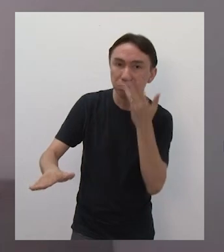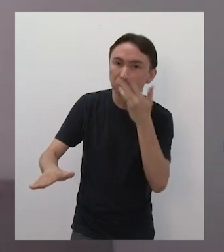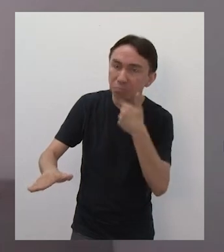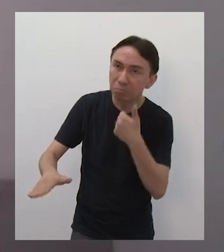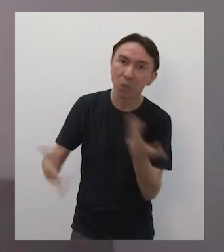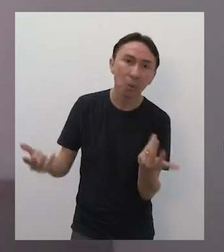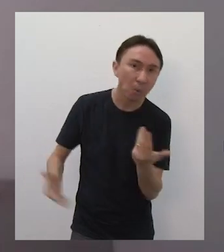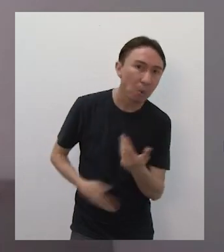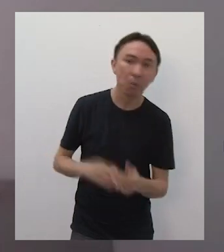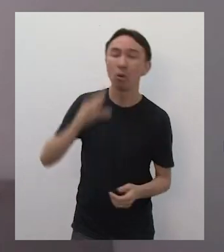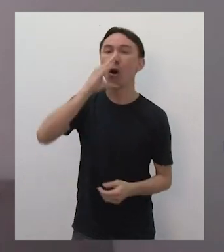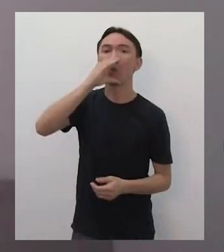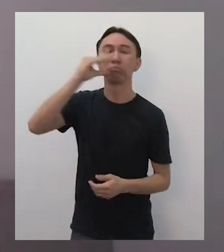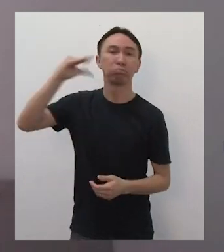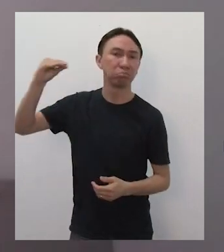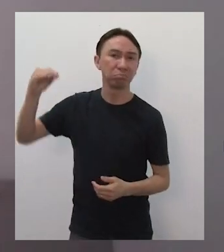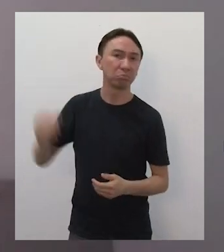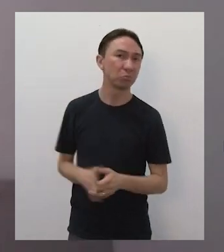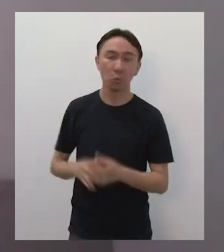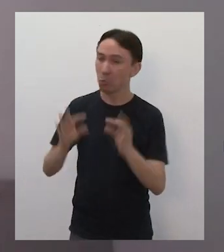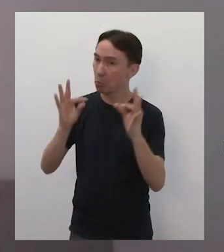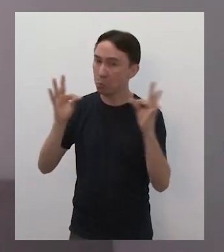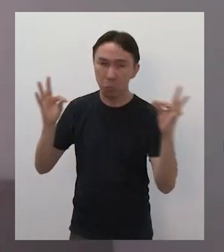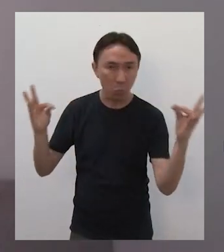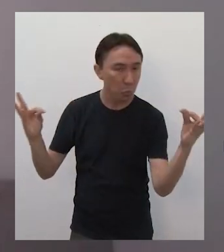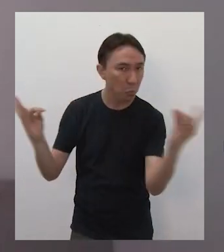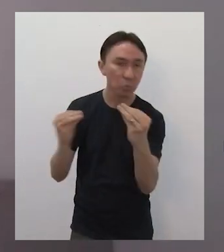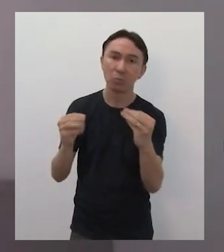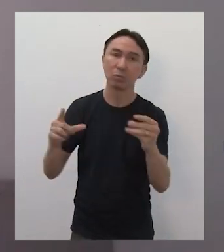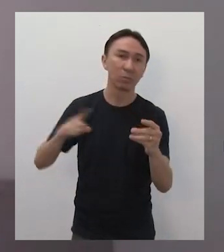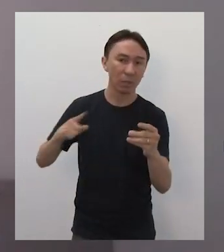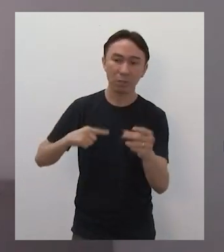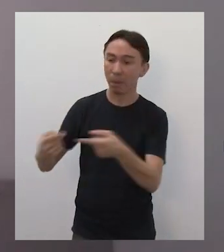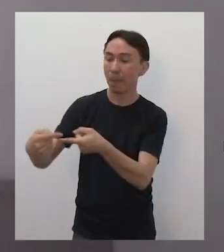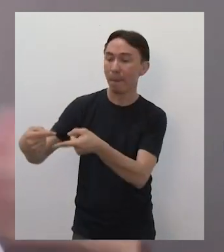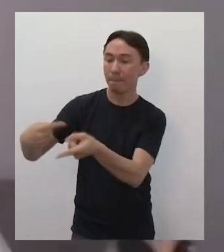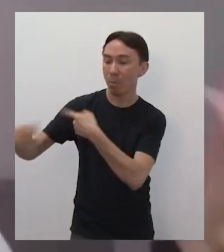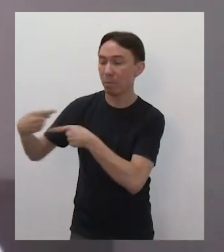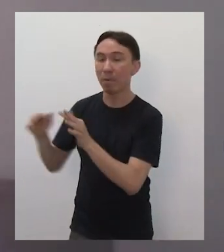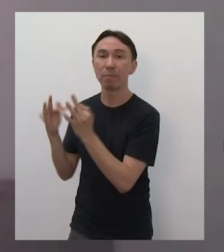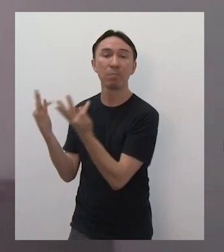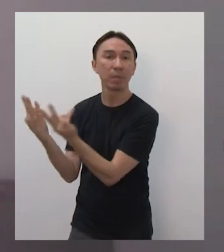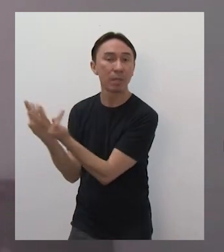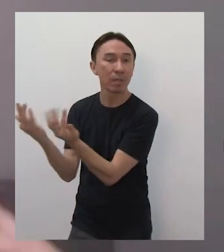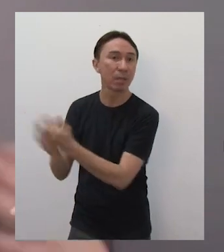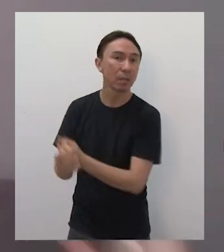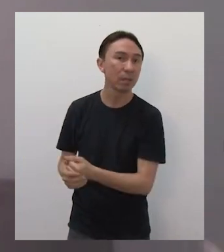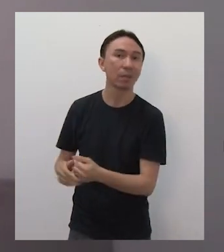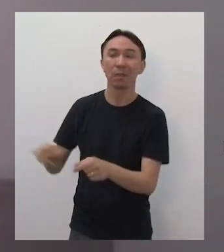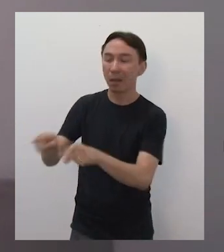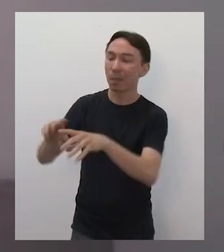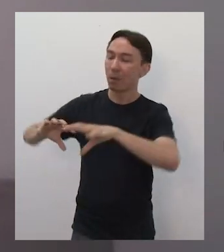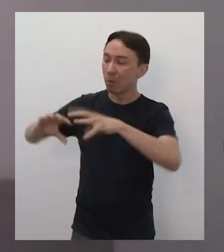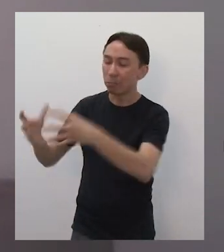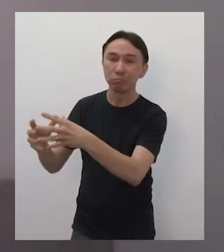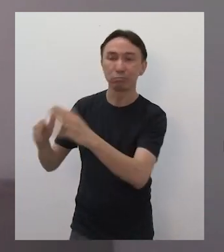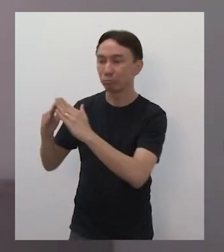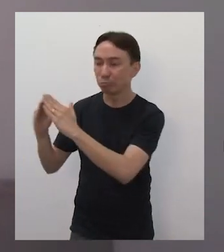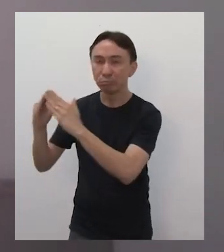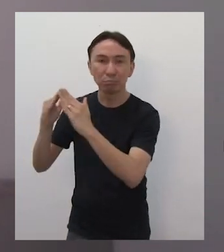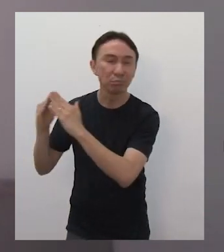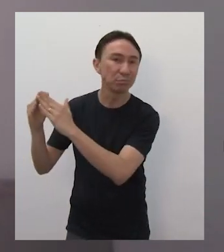mundo tem uma bagagem, né? Ela vem de uma família, ela vem de uma comunidade, ela vem de algum